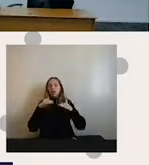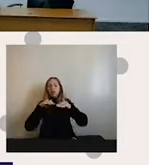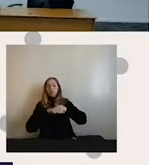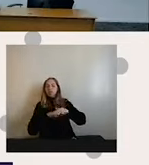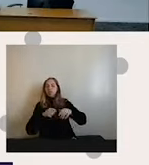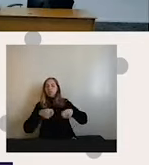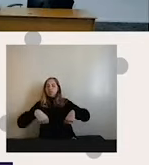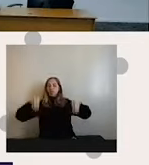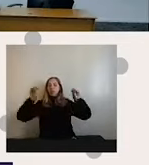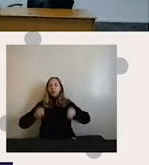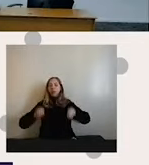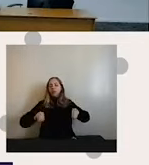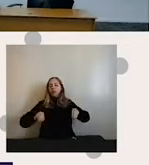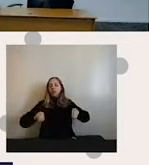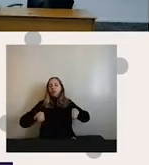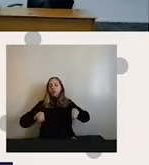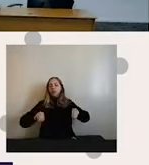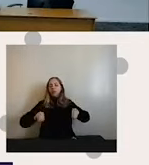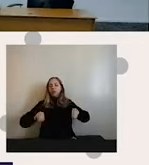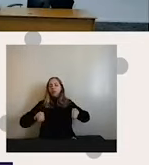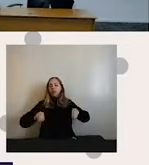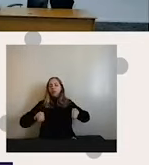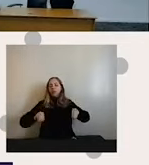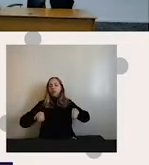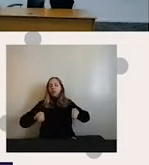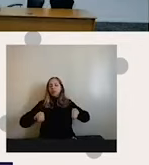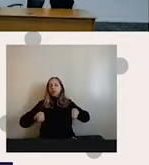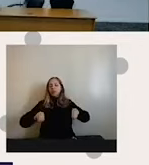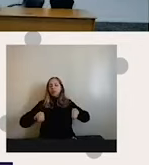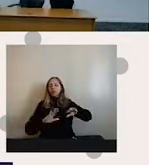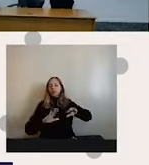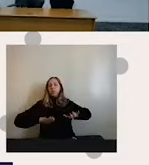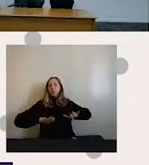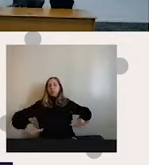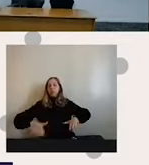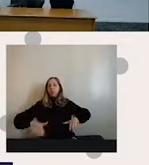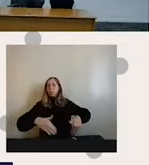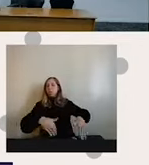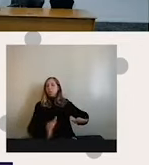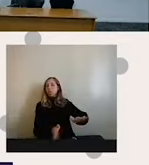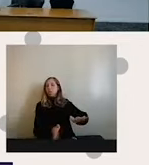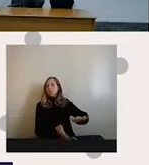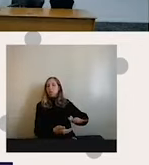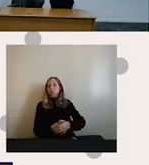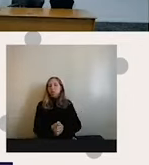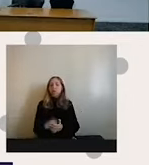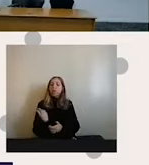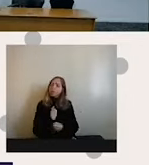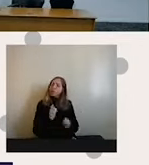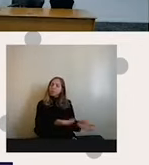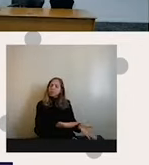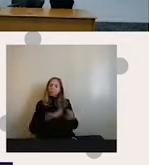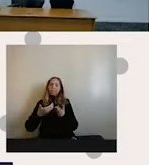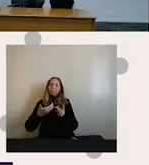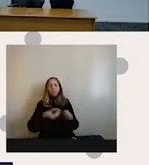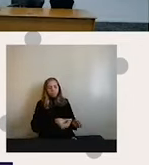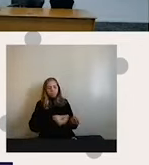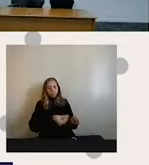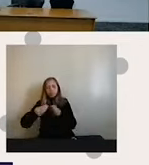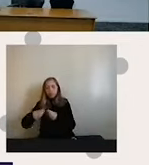pôr na mesa e começar a discutir o sofrimento mental. Então, esse médico vai ter várias